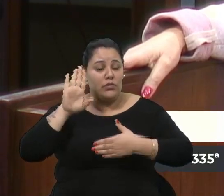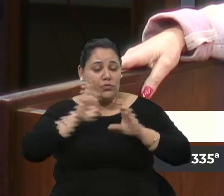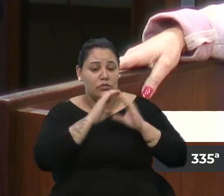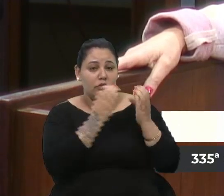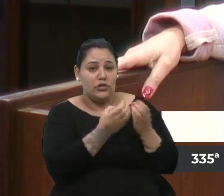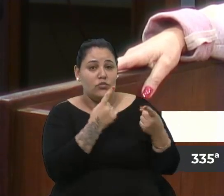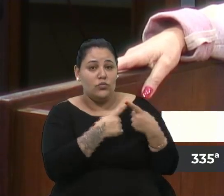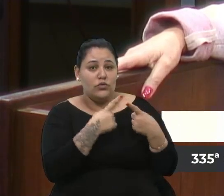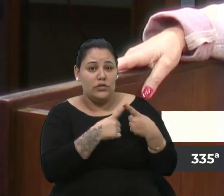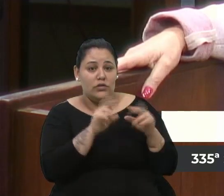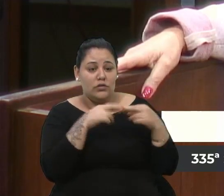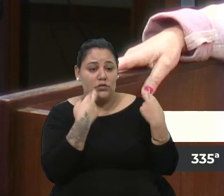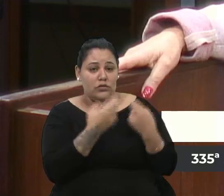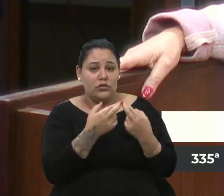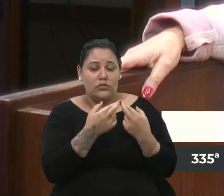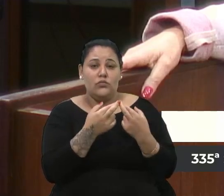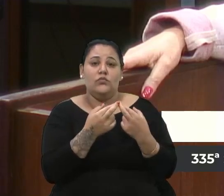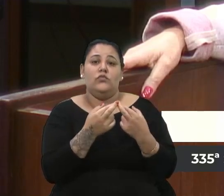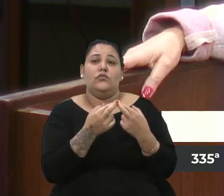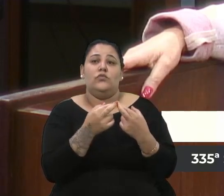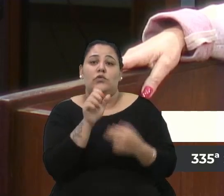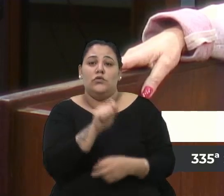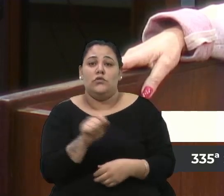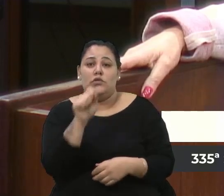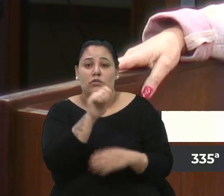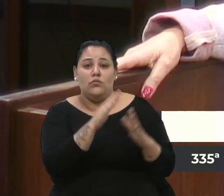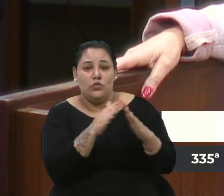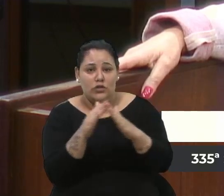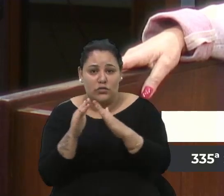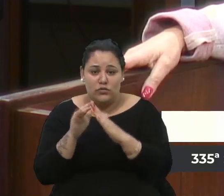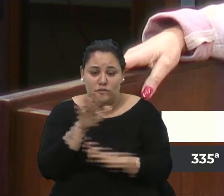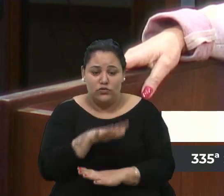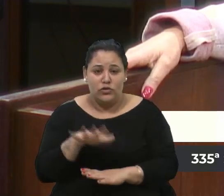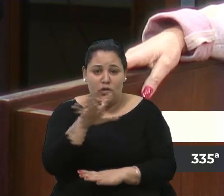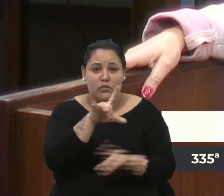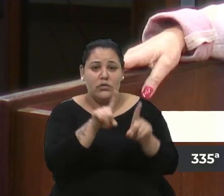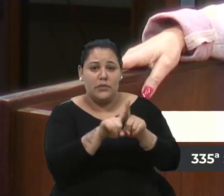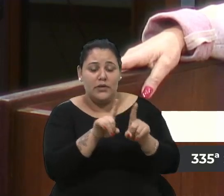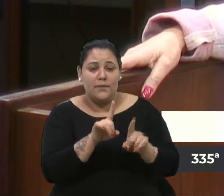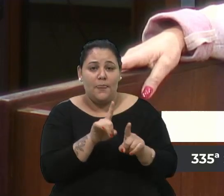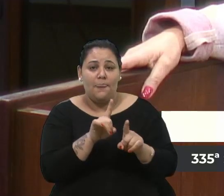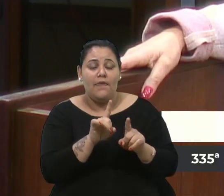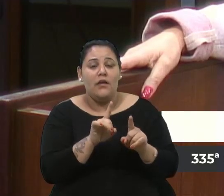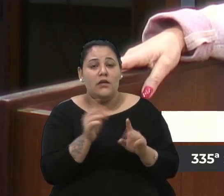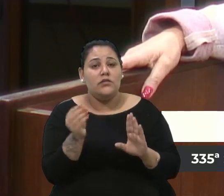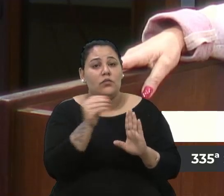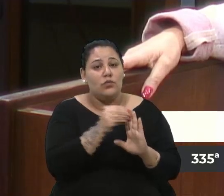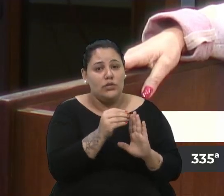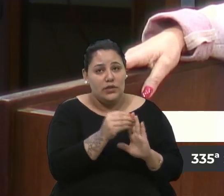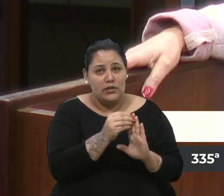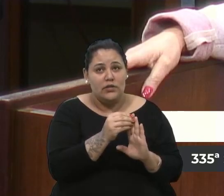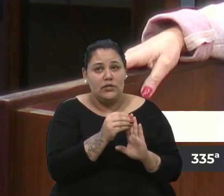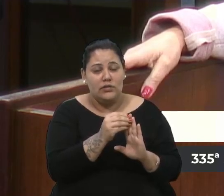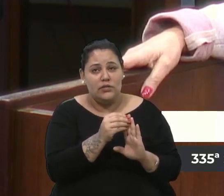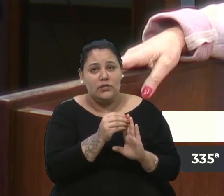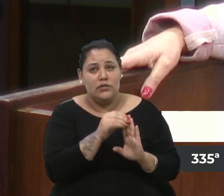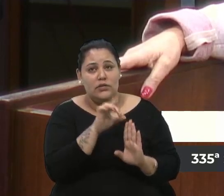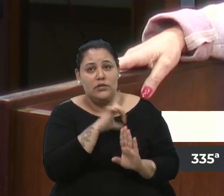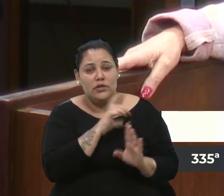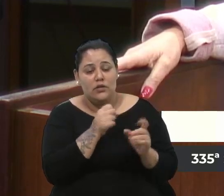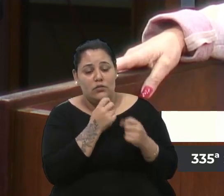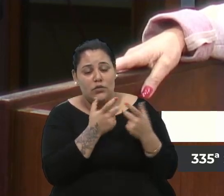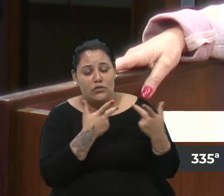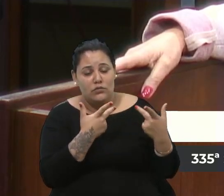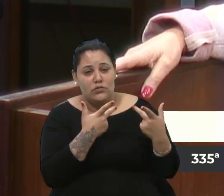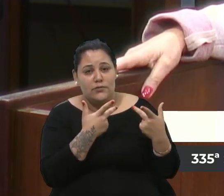com a Associação de Moradores, com a comunidade, que ali em breve teria algum inibidor do